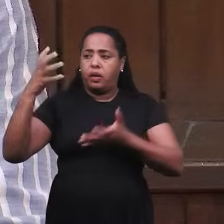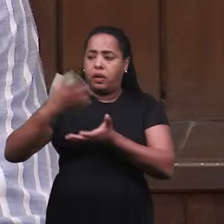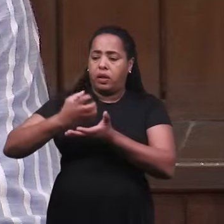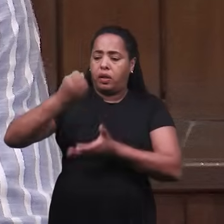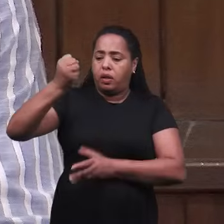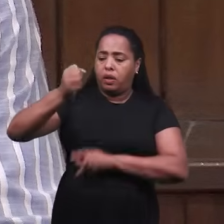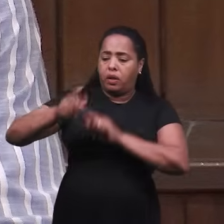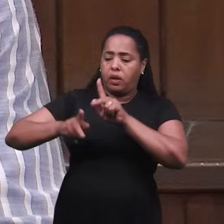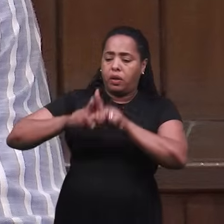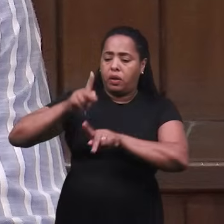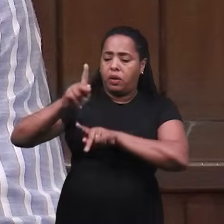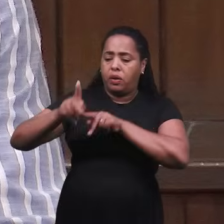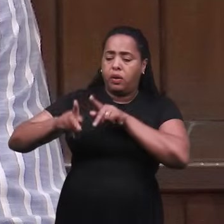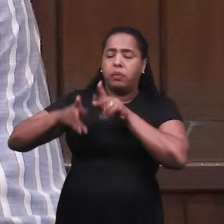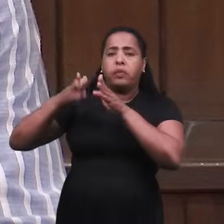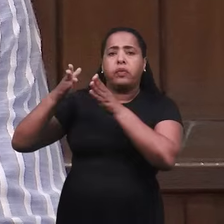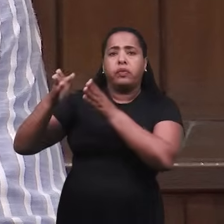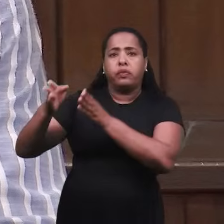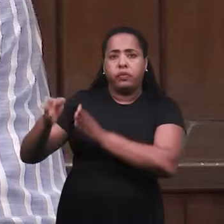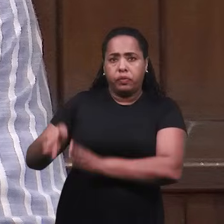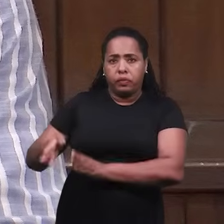igreja,